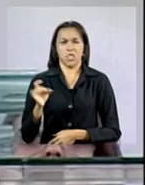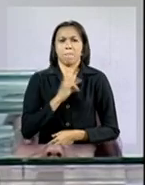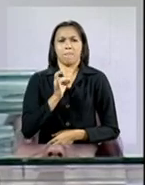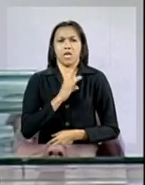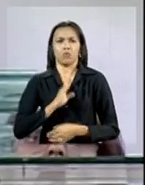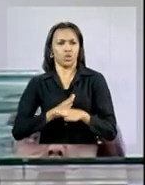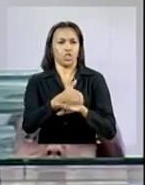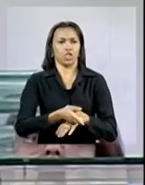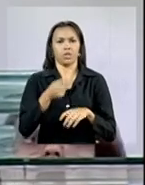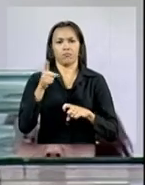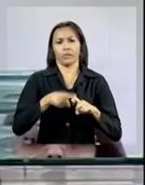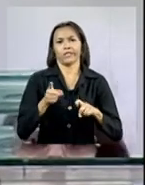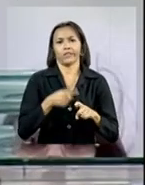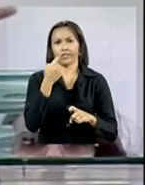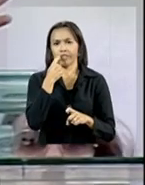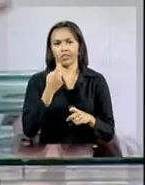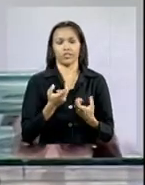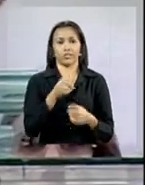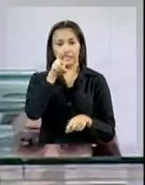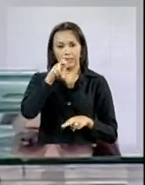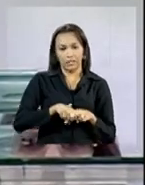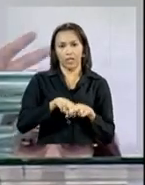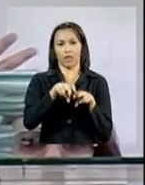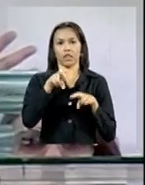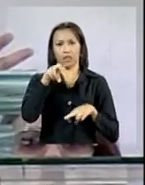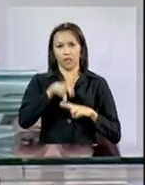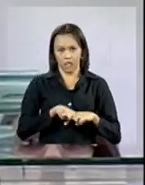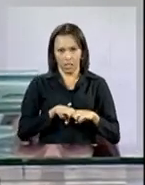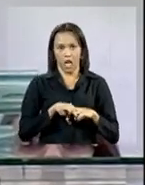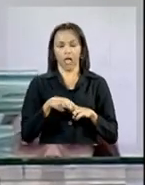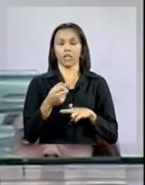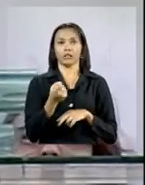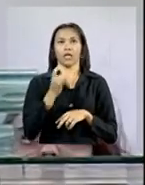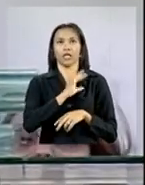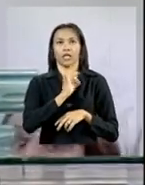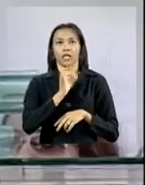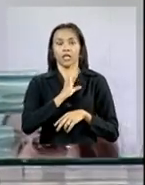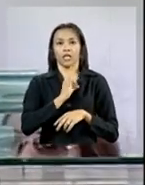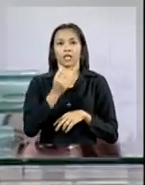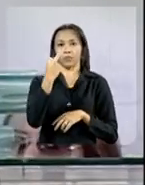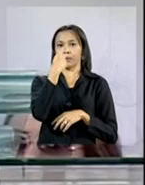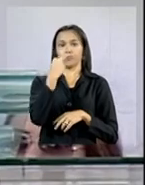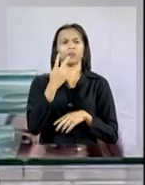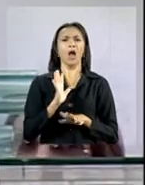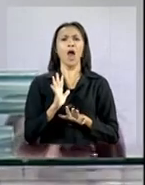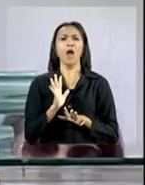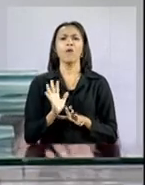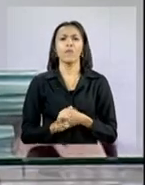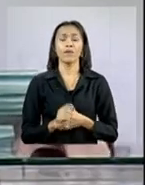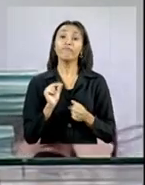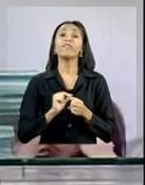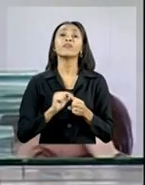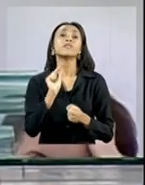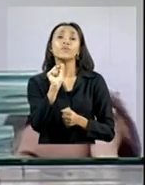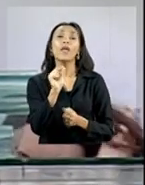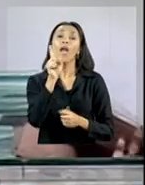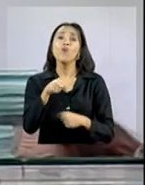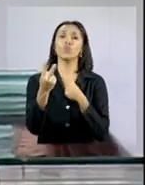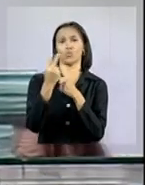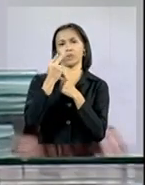dentista não ter medo de sentar lá no consultório porque ali o que ele vai fazer é um